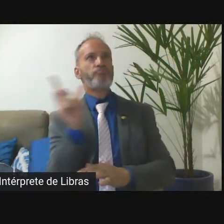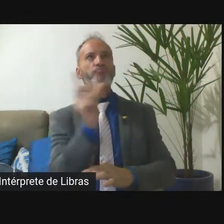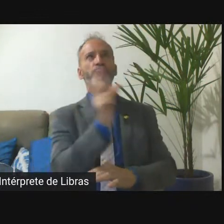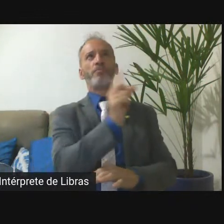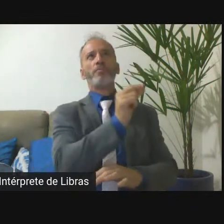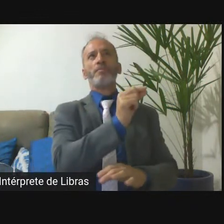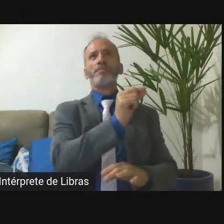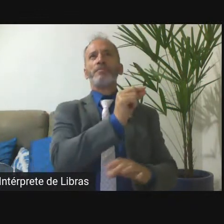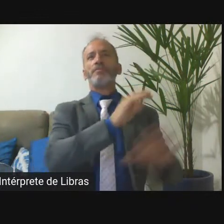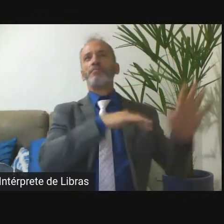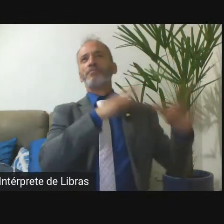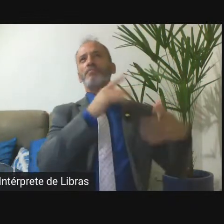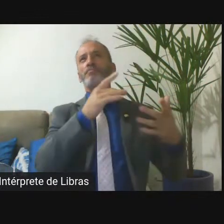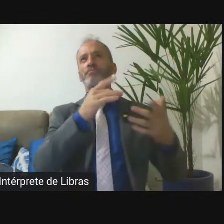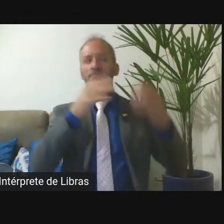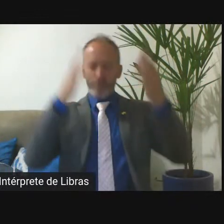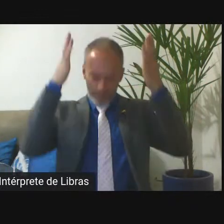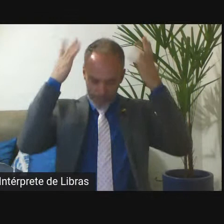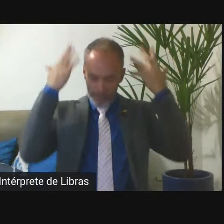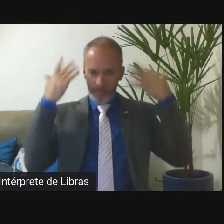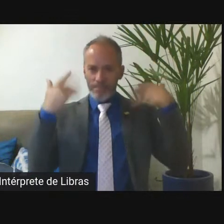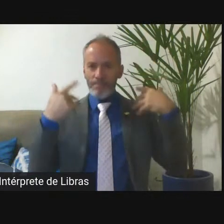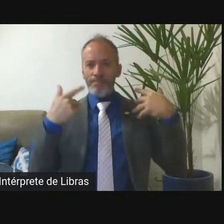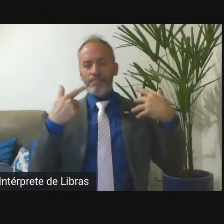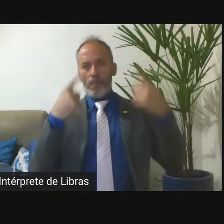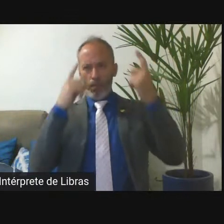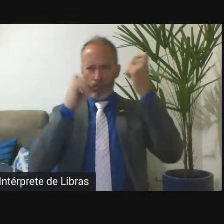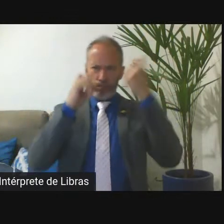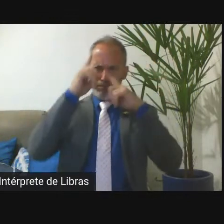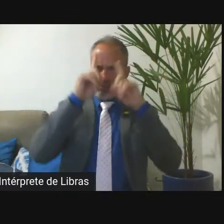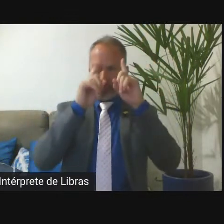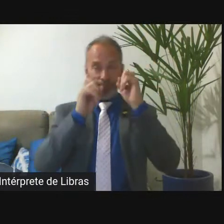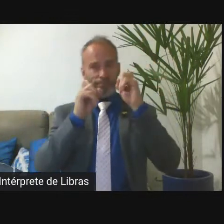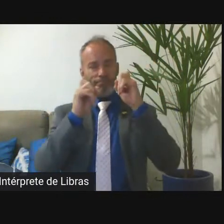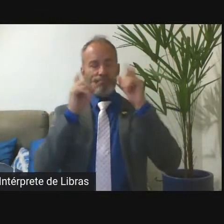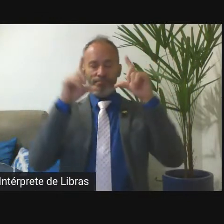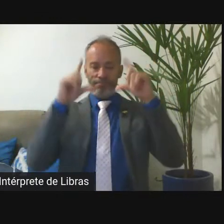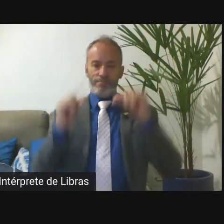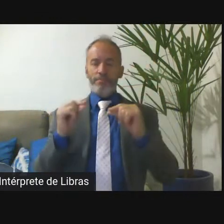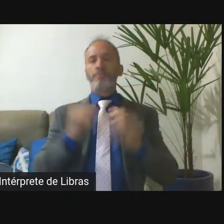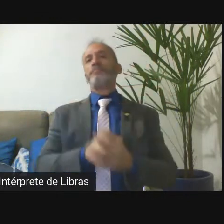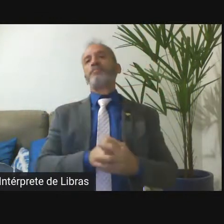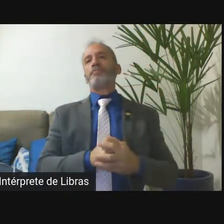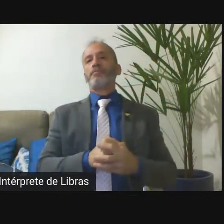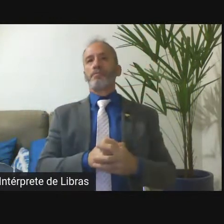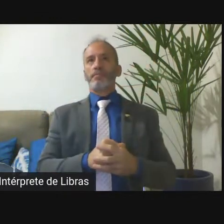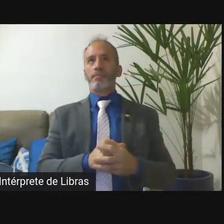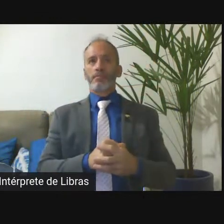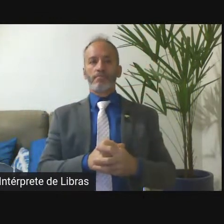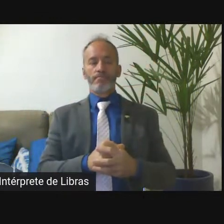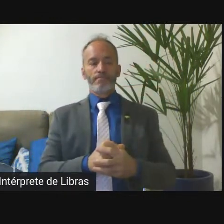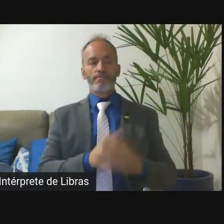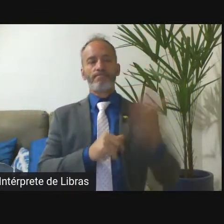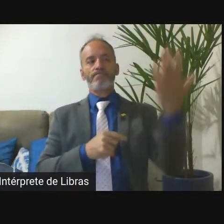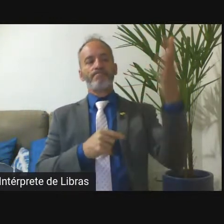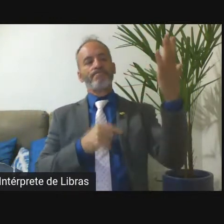pouco mais de cabelo e menos marcas de expressão. Agora, gostaria que se olhassem no